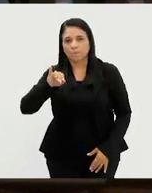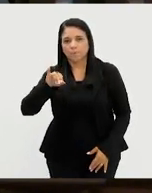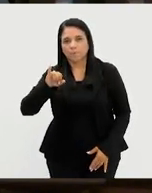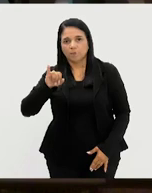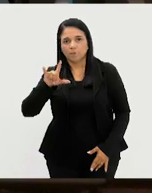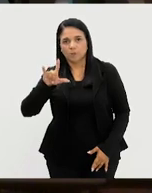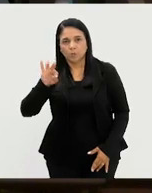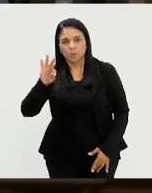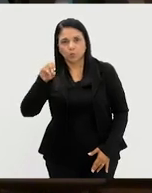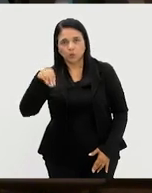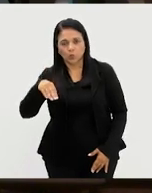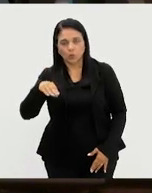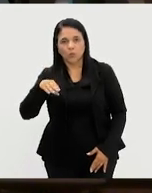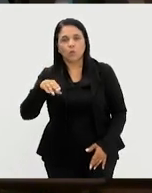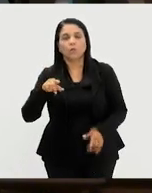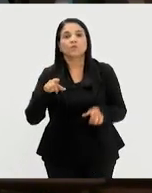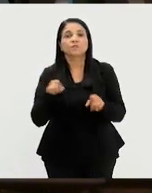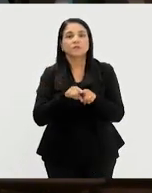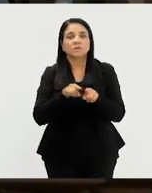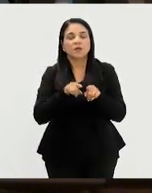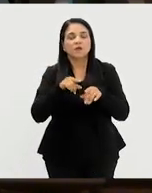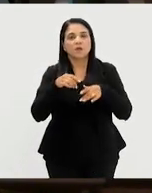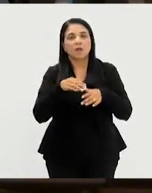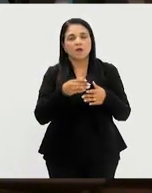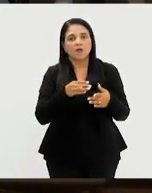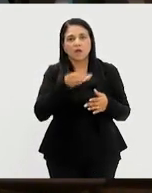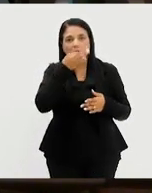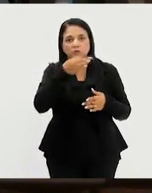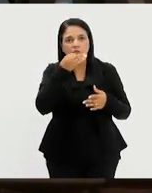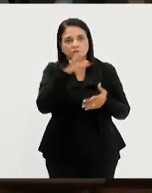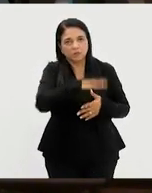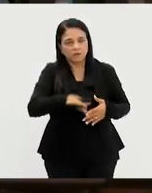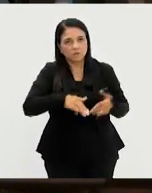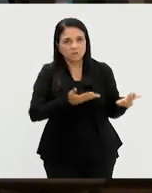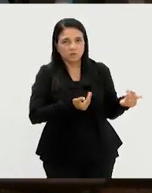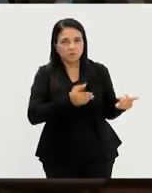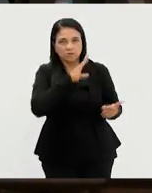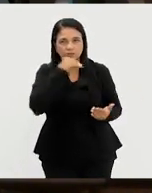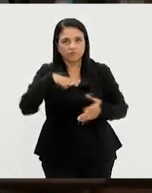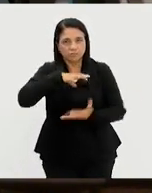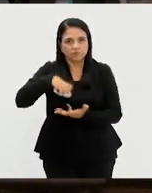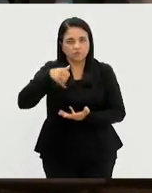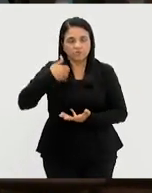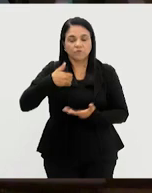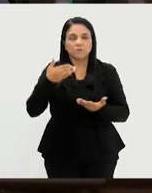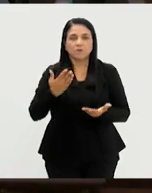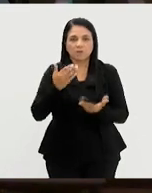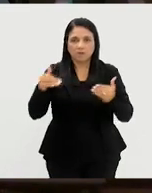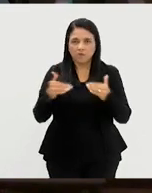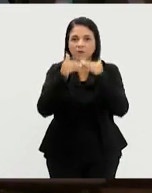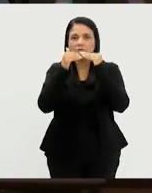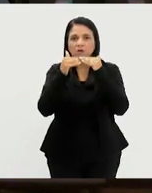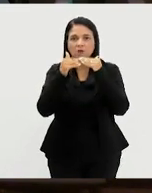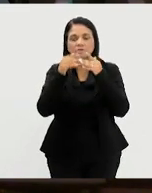original de assunto da criança adolescente do Idoso favorável saúde favorável da pessoa com